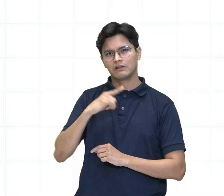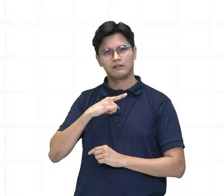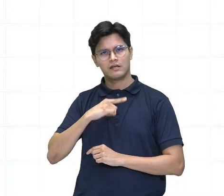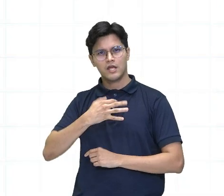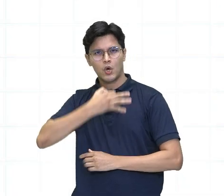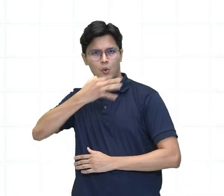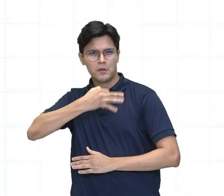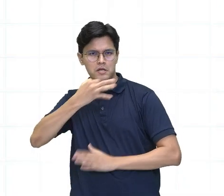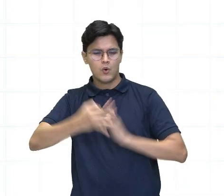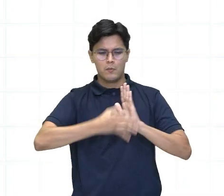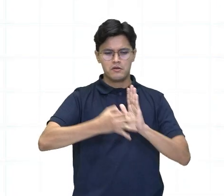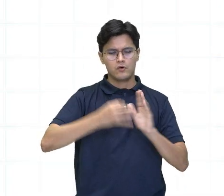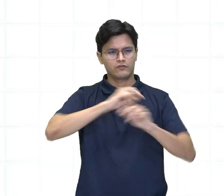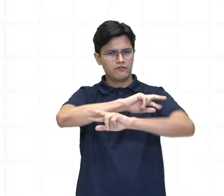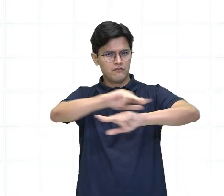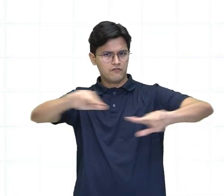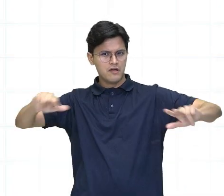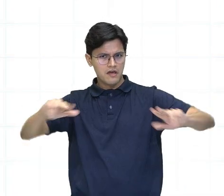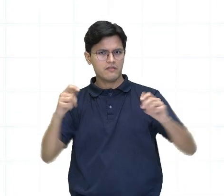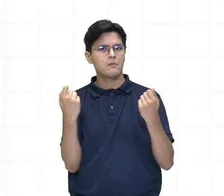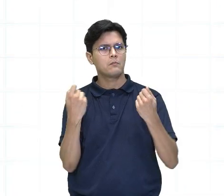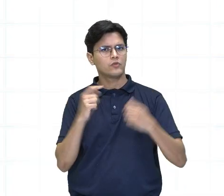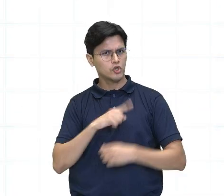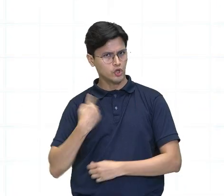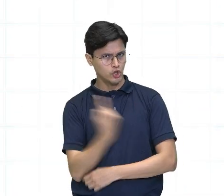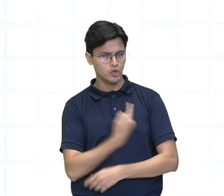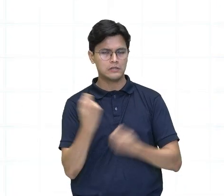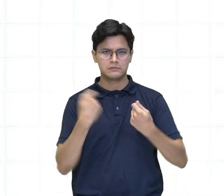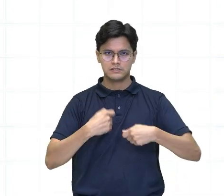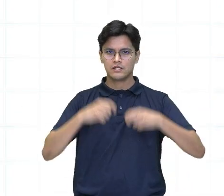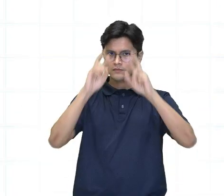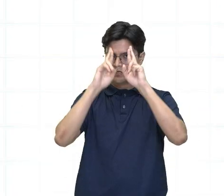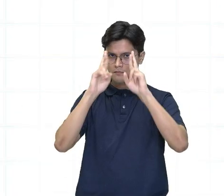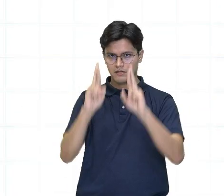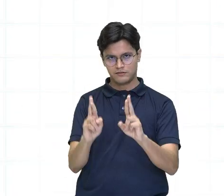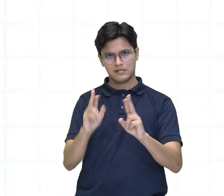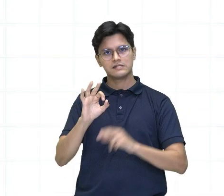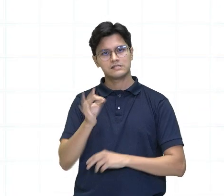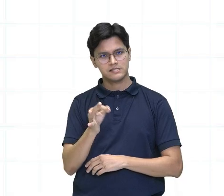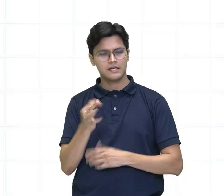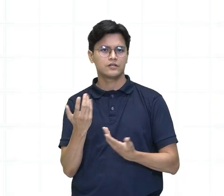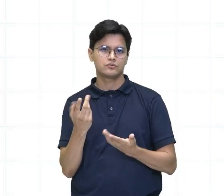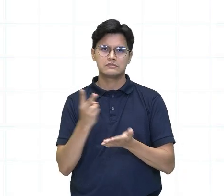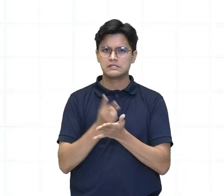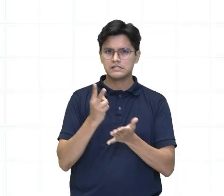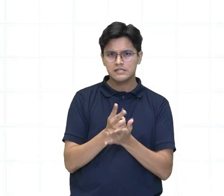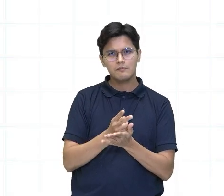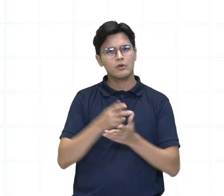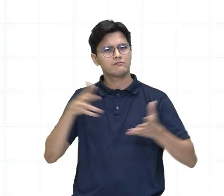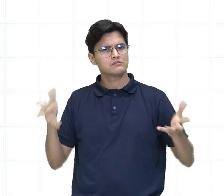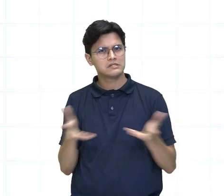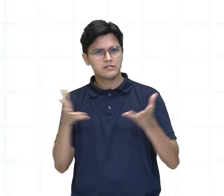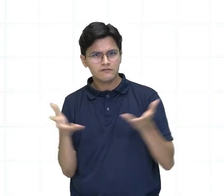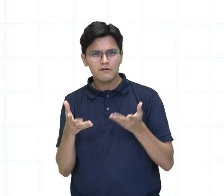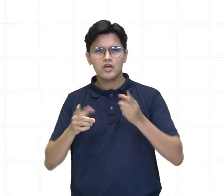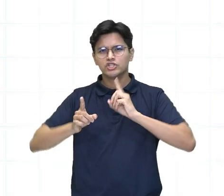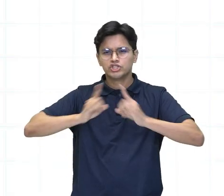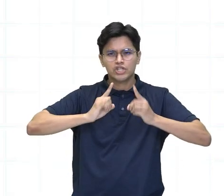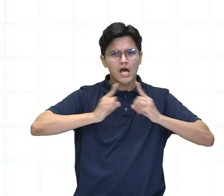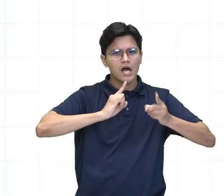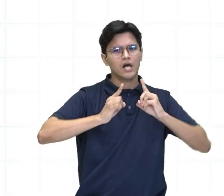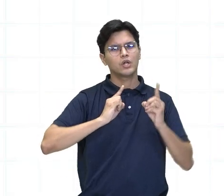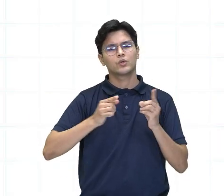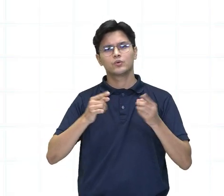opiniões, né? E estar sempre aberto ao diálogo e à troca de ideias, mesmo que haja discordâncias. Então, por mais que você tenha